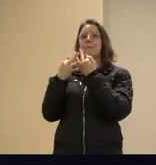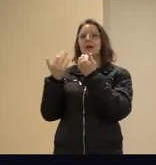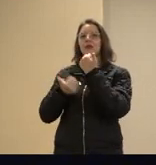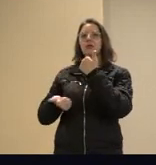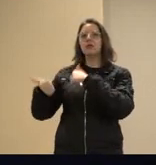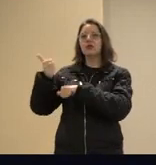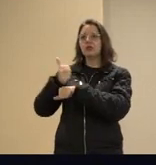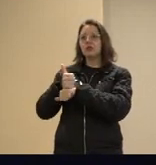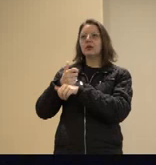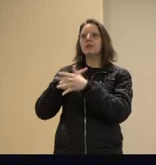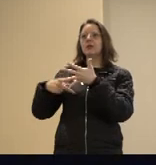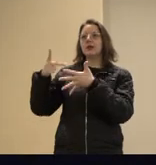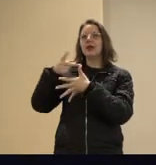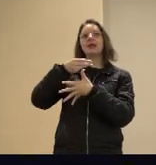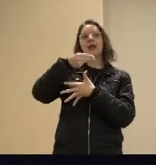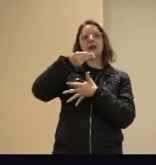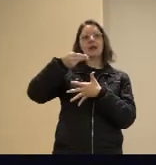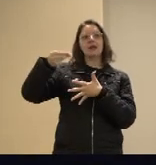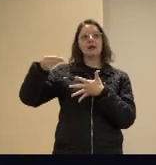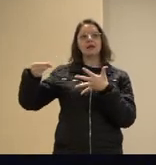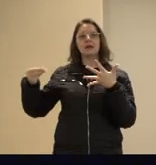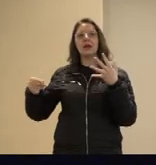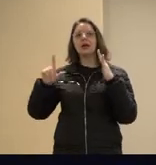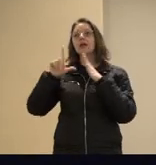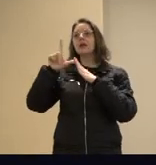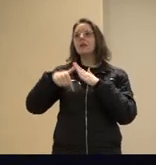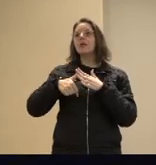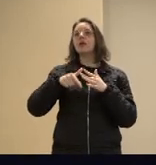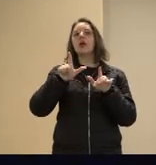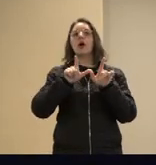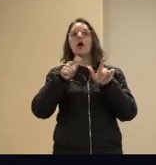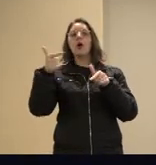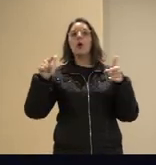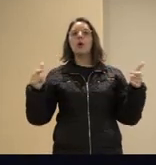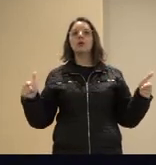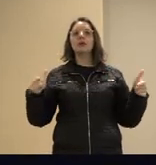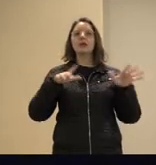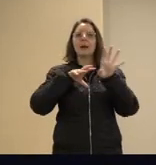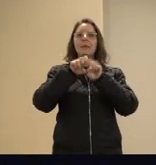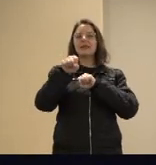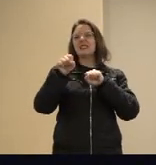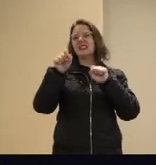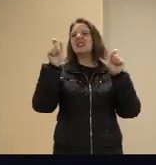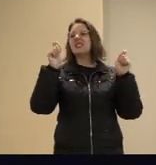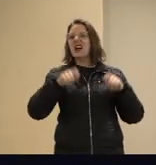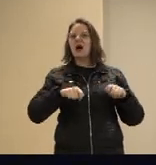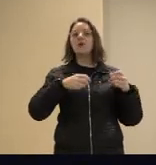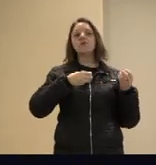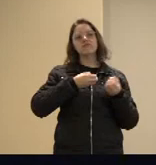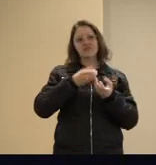né? E depois a gente vai distribuindo nas nossas capacitações pelos